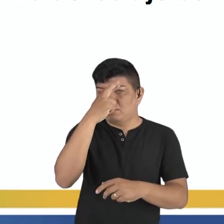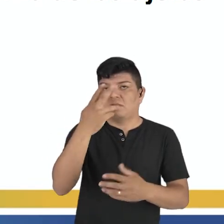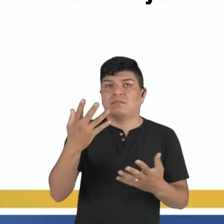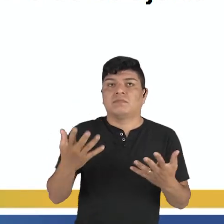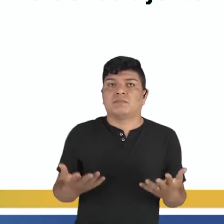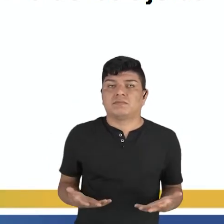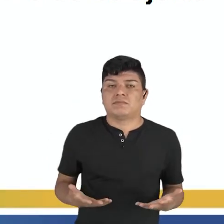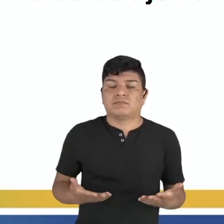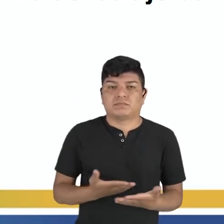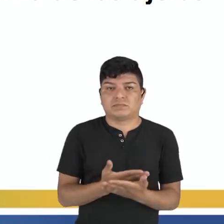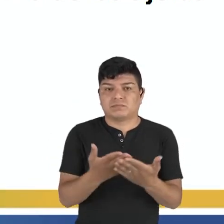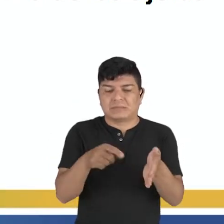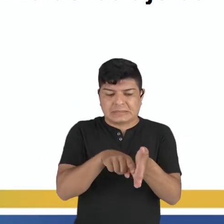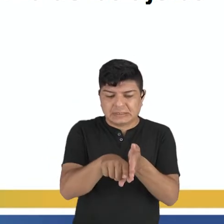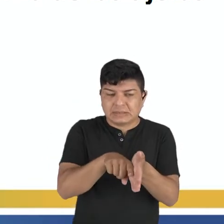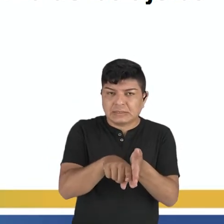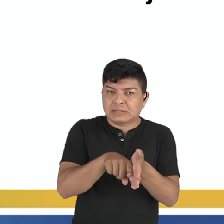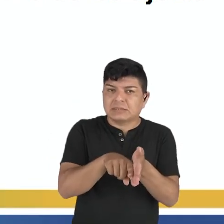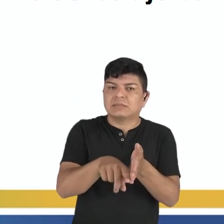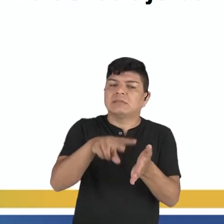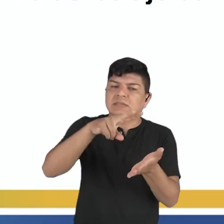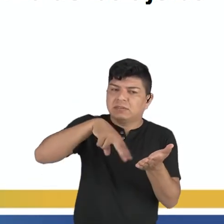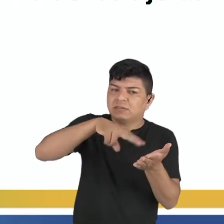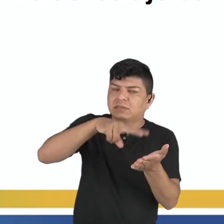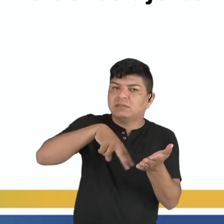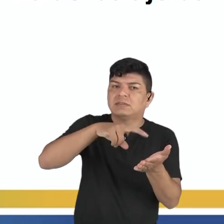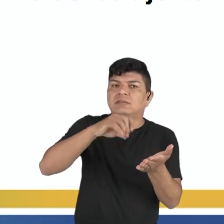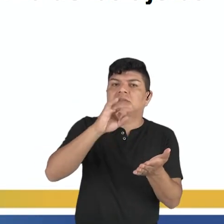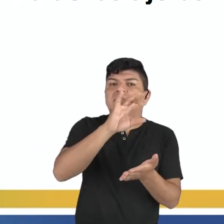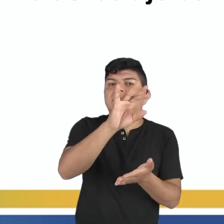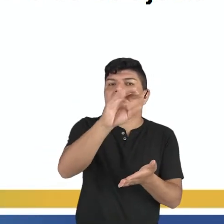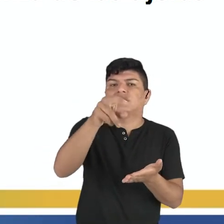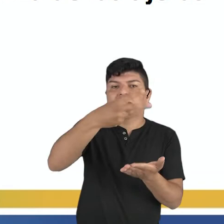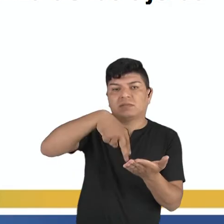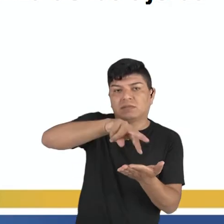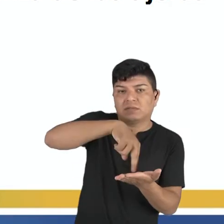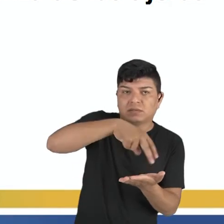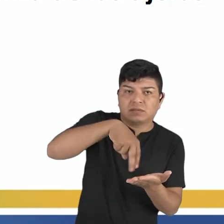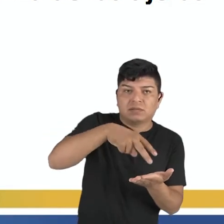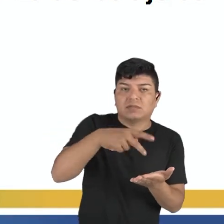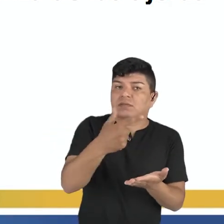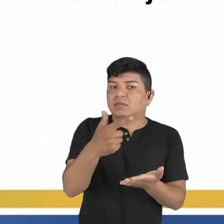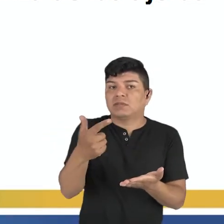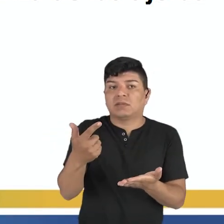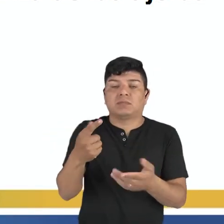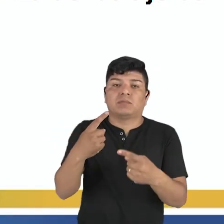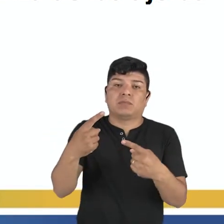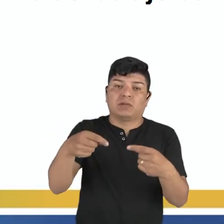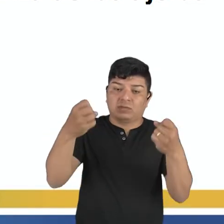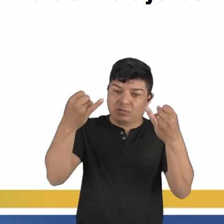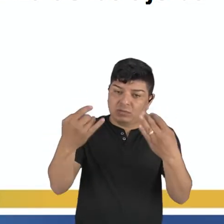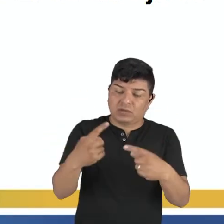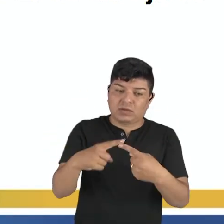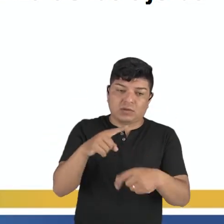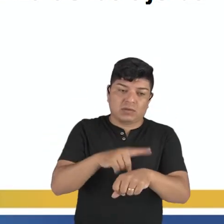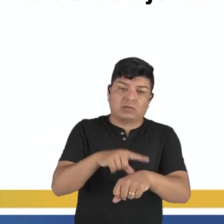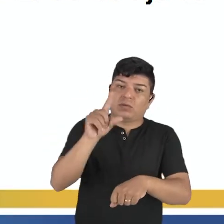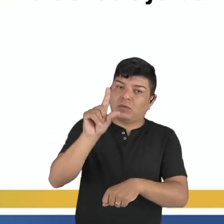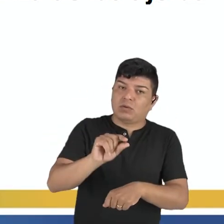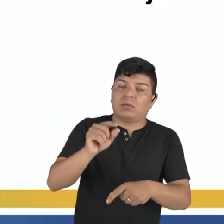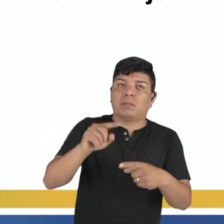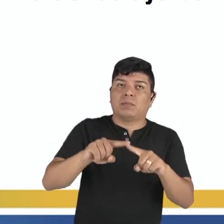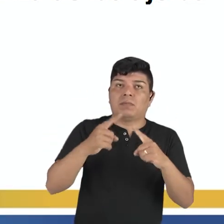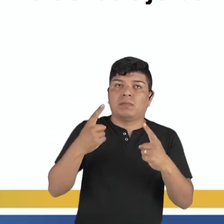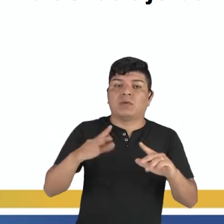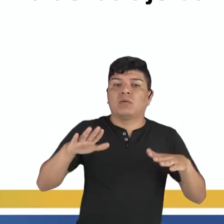que vocês, né, pesquisem sobre, leiam sobre cada dança dessa, né, não tem como eu falar aqui sobre cada uma, porque o tempo é curto, mas leiam sobre que você vai